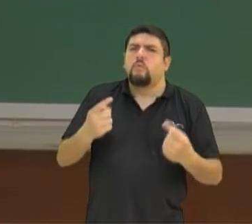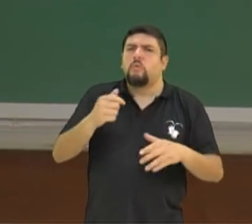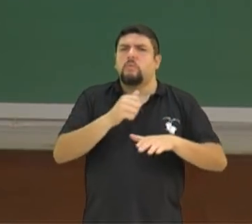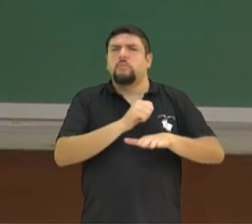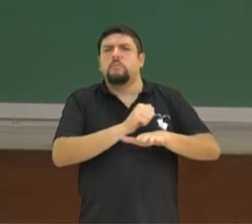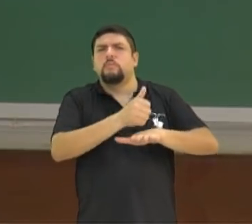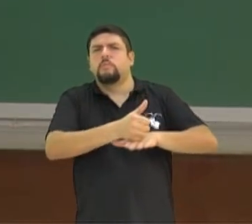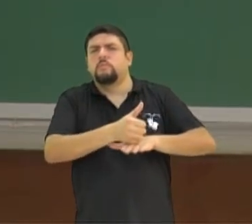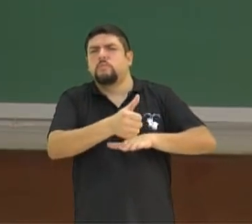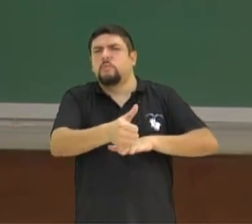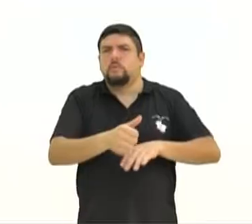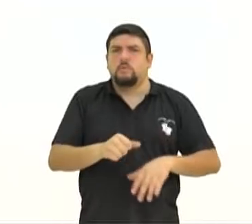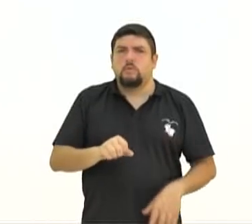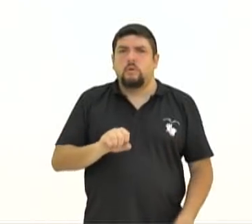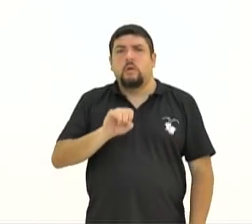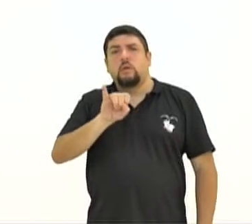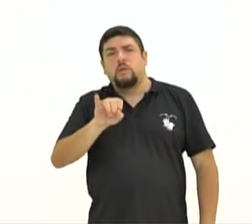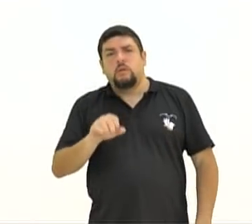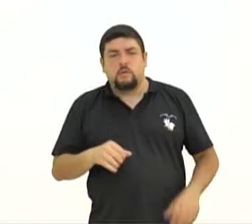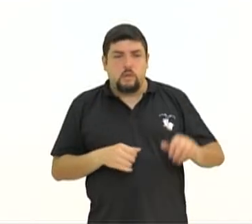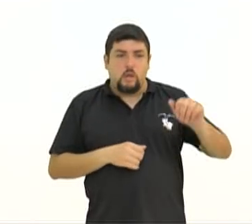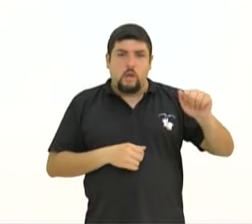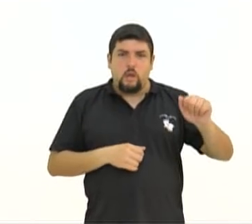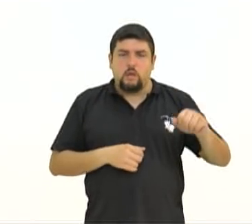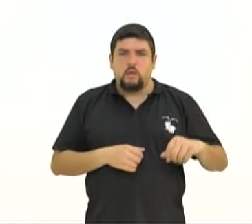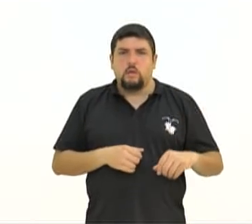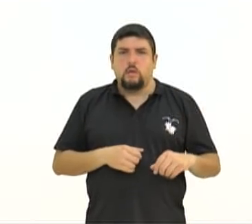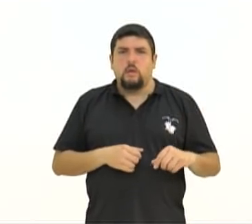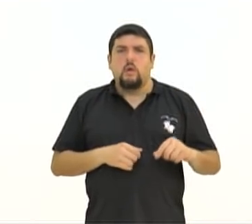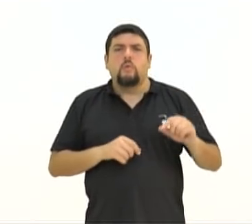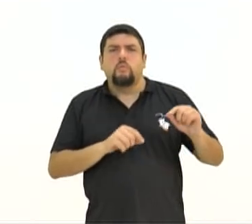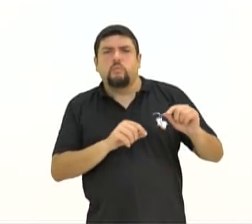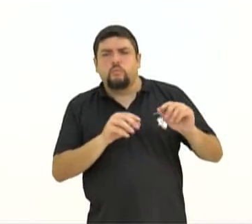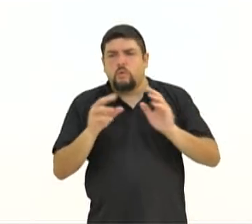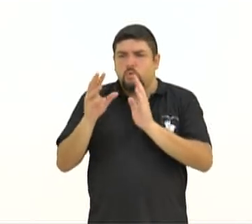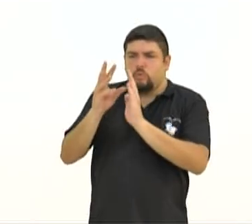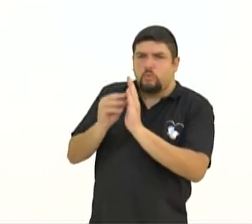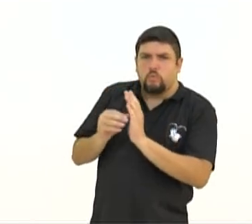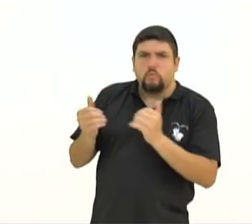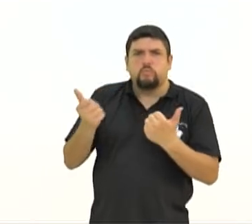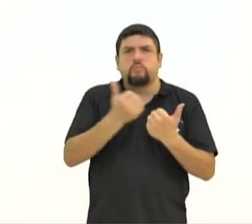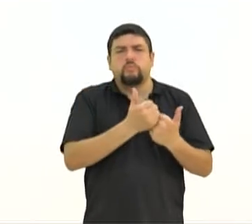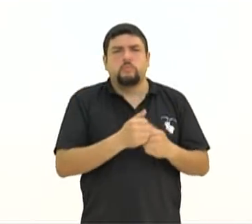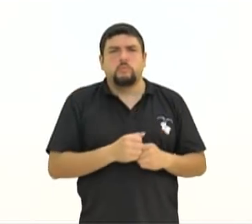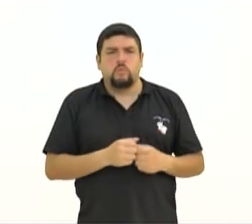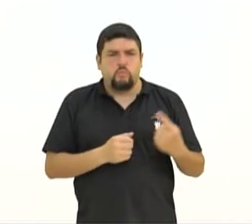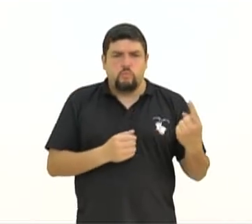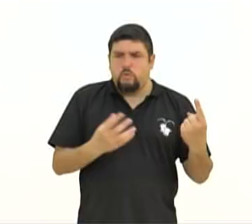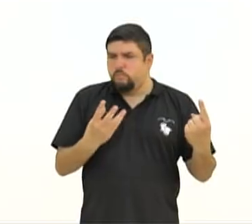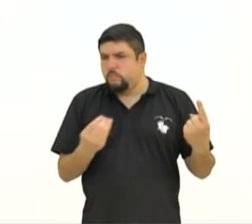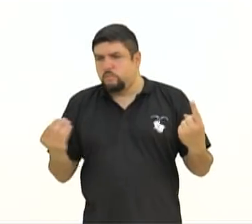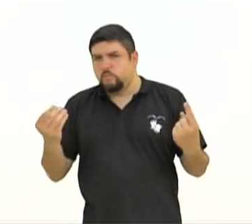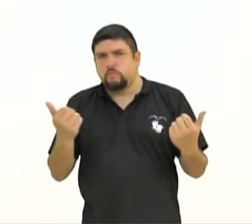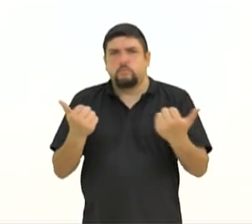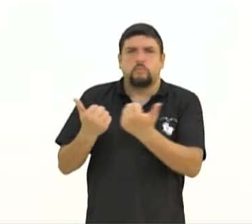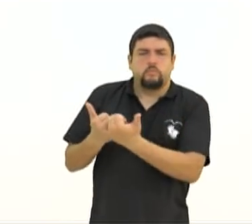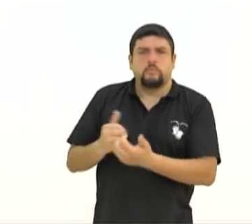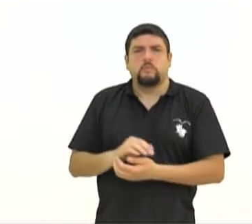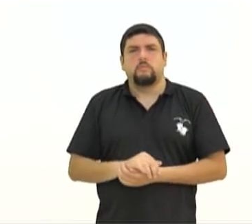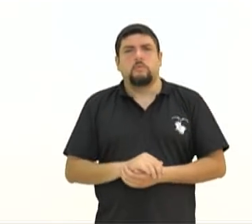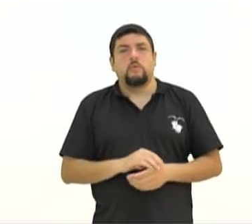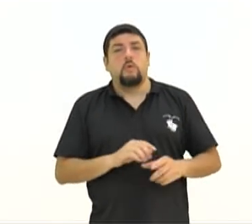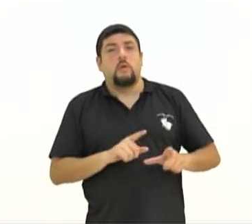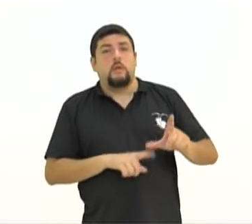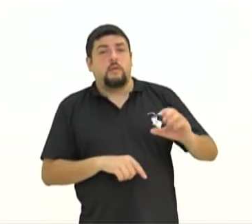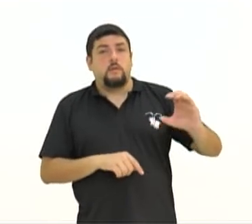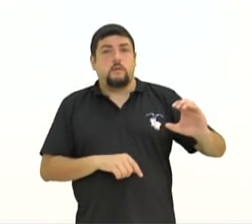ocorre. Seria na letra A o continente pelo conteúdo, ou B o singular pelo plural, ou C a